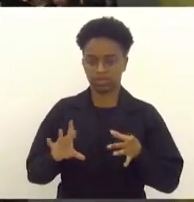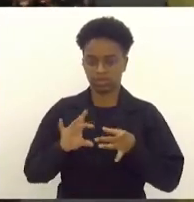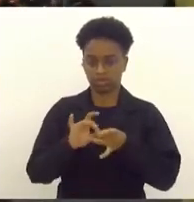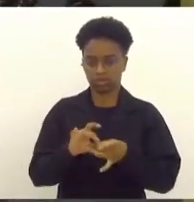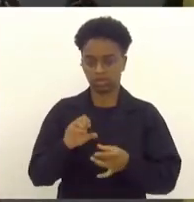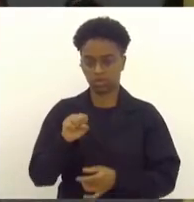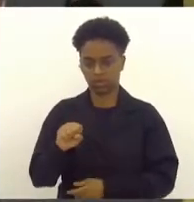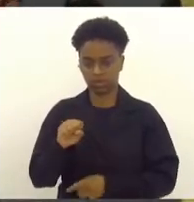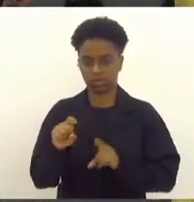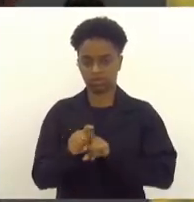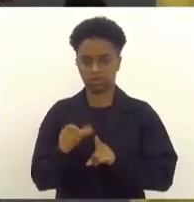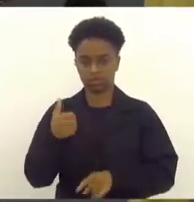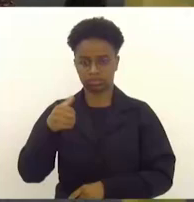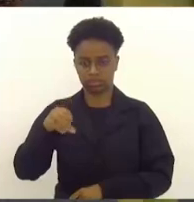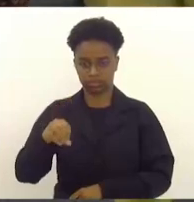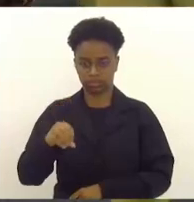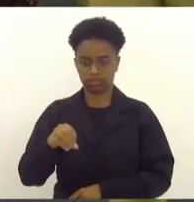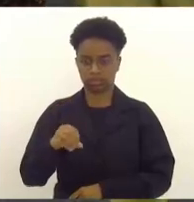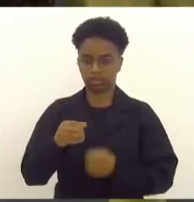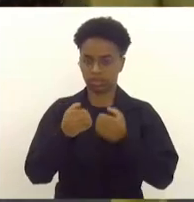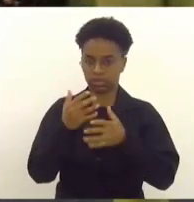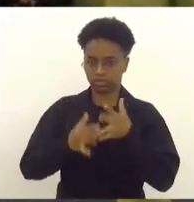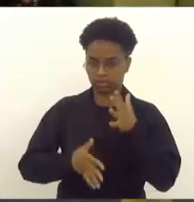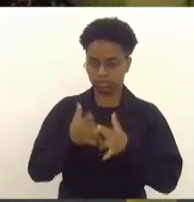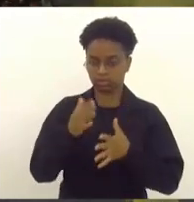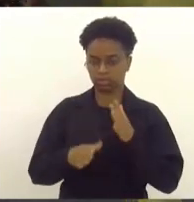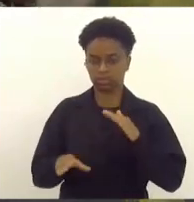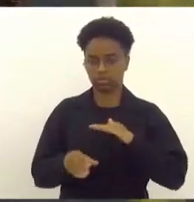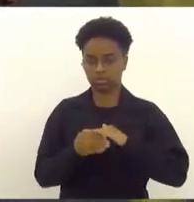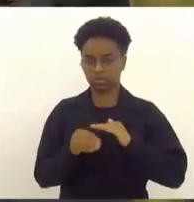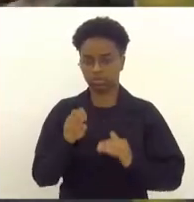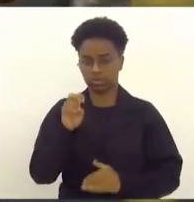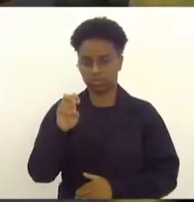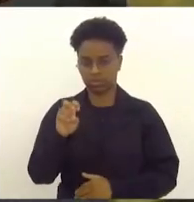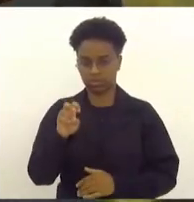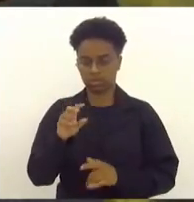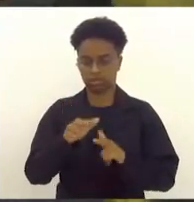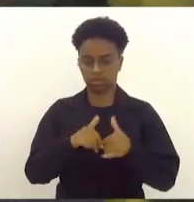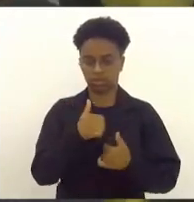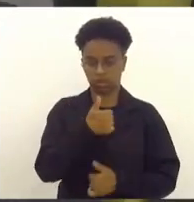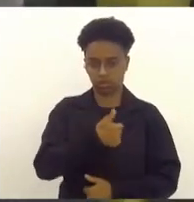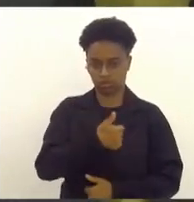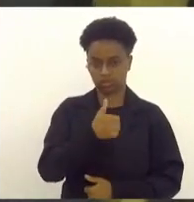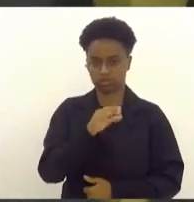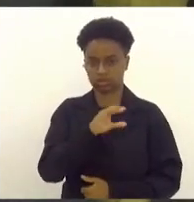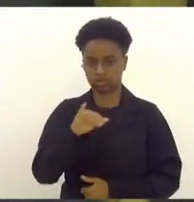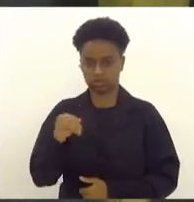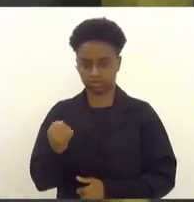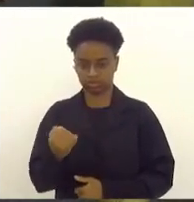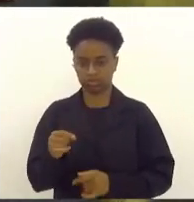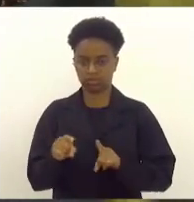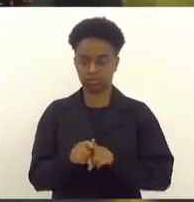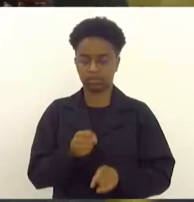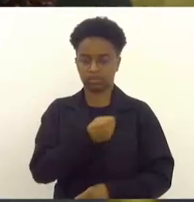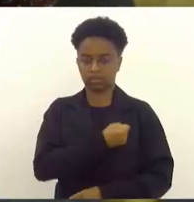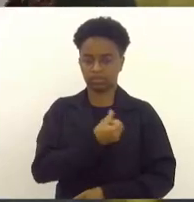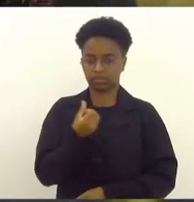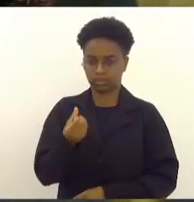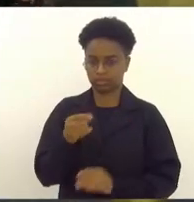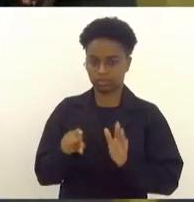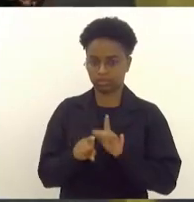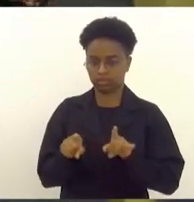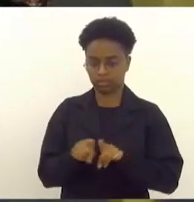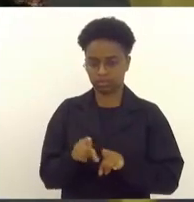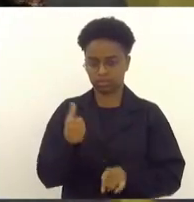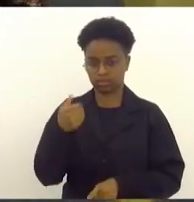8 e 19 prejudicadas as emendas cinco pela Emenda 1 da ccj número 6 e 14